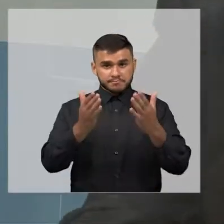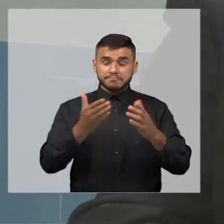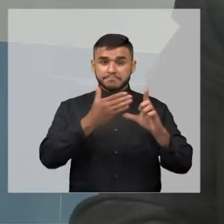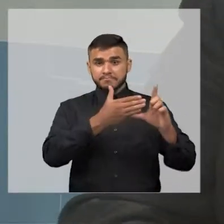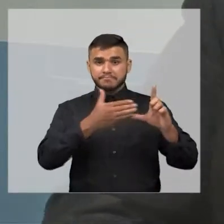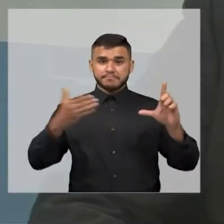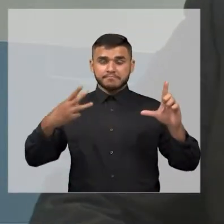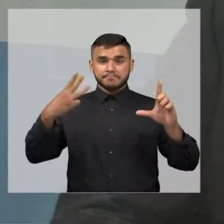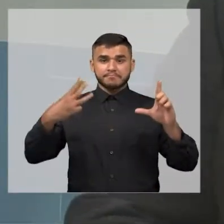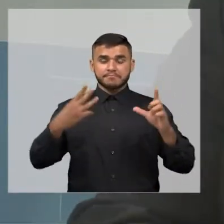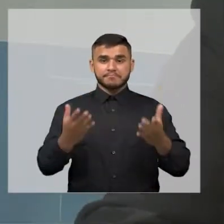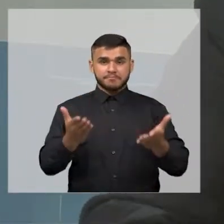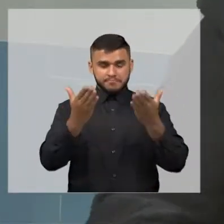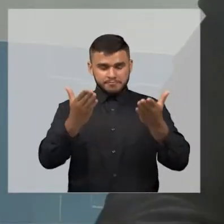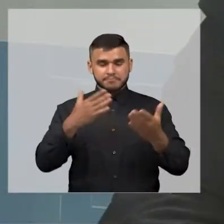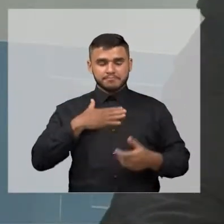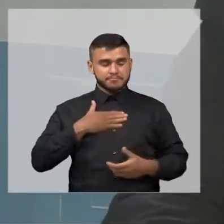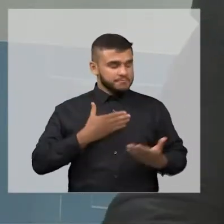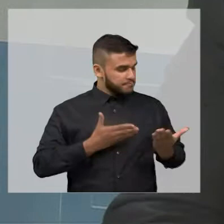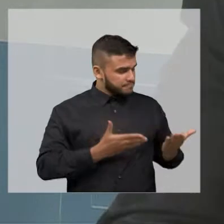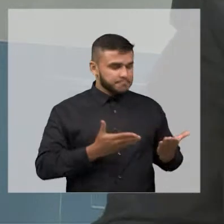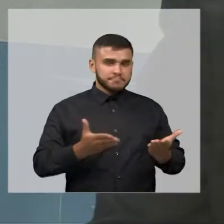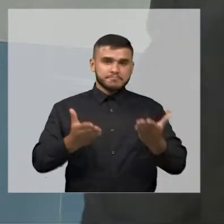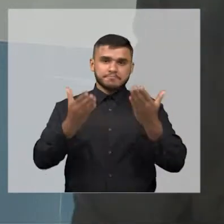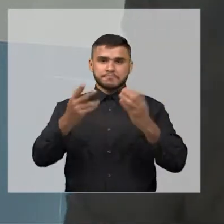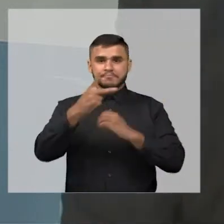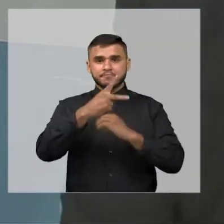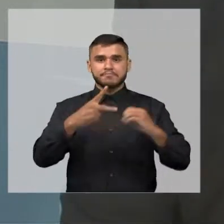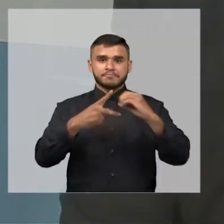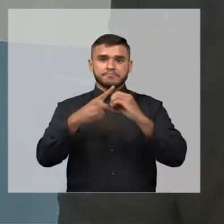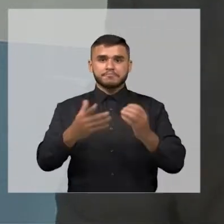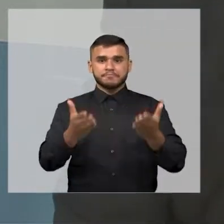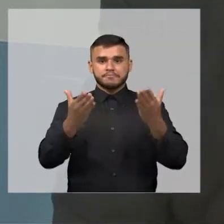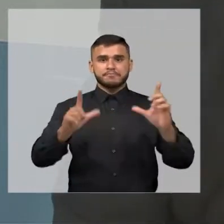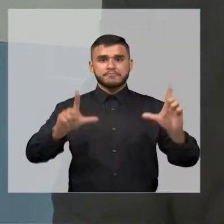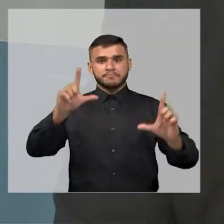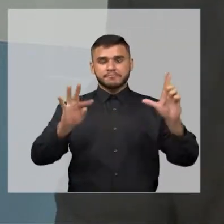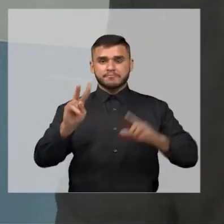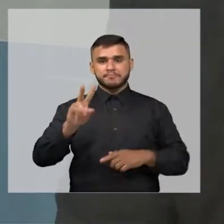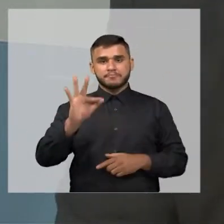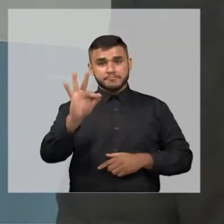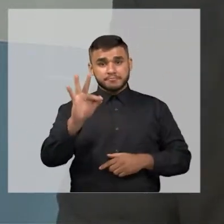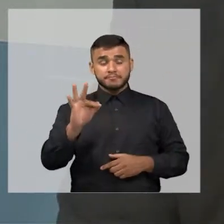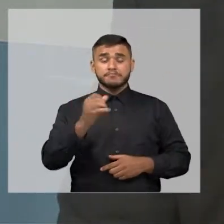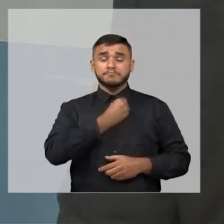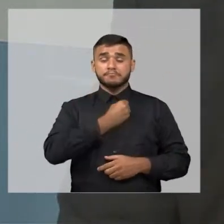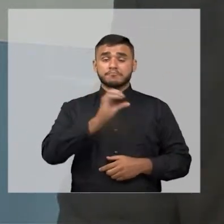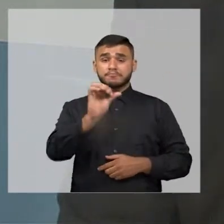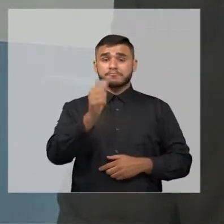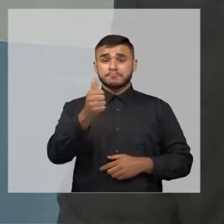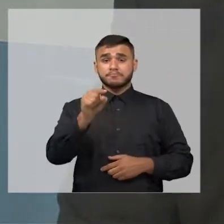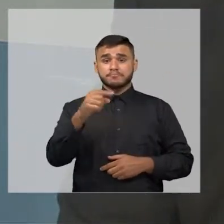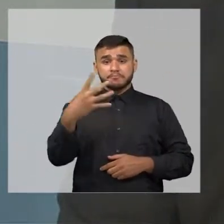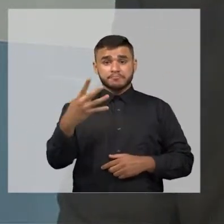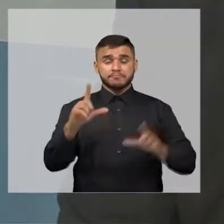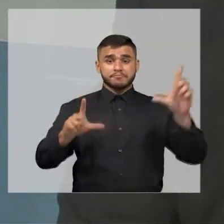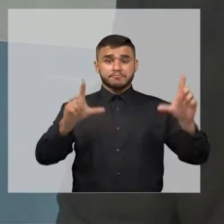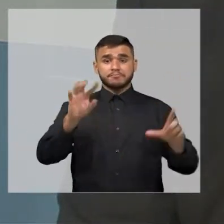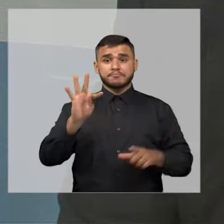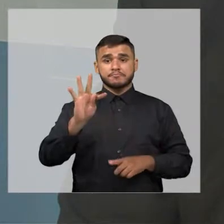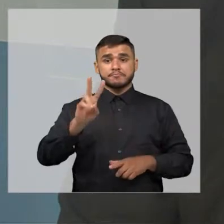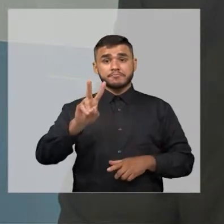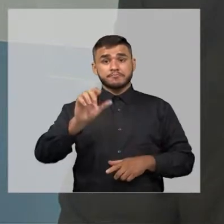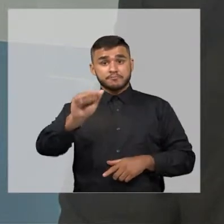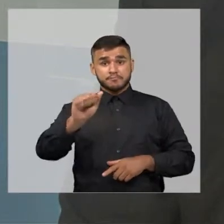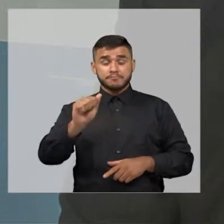Estamos de volta com o terceiro e último bloco do meu programa, do seu programa, do nosso programa Pela Ordem, na sua TV Fortaleza, canal 61.4, na sua TV